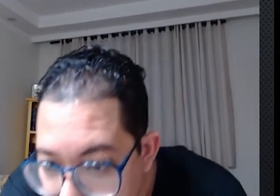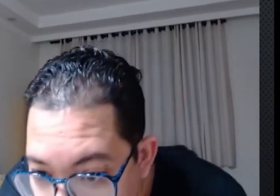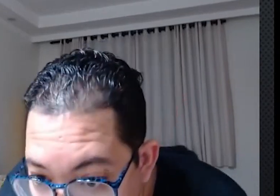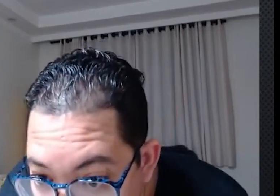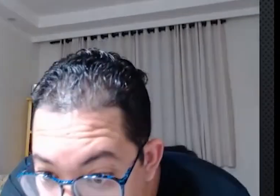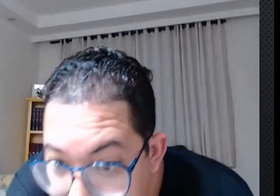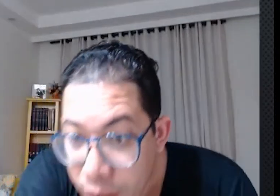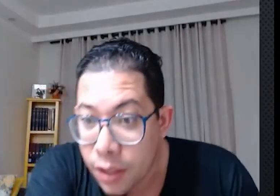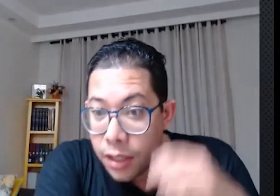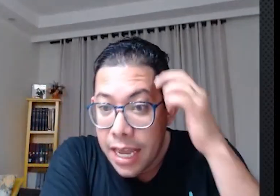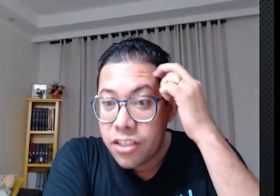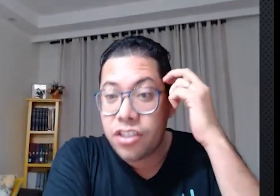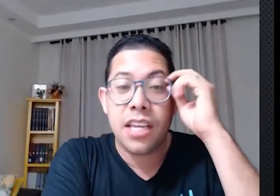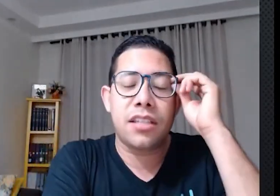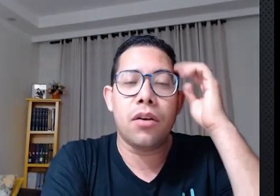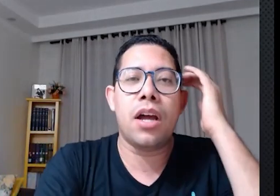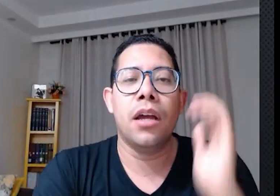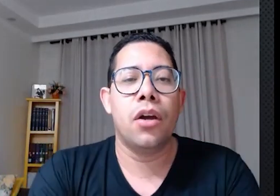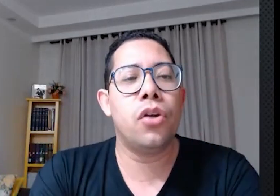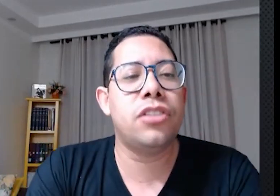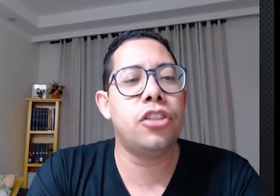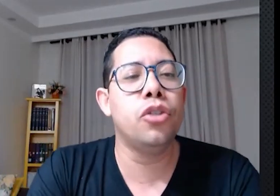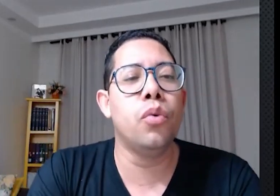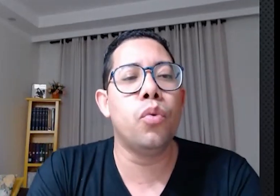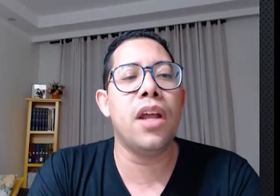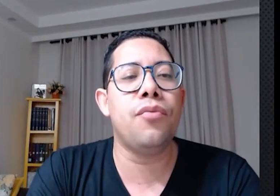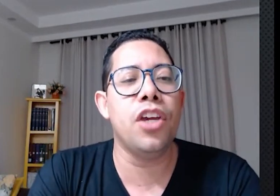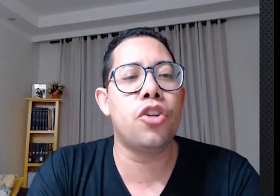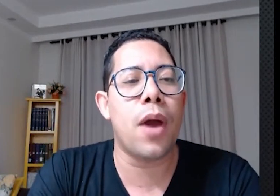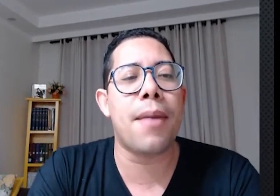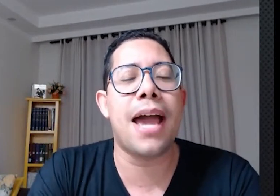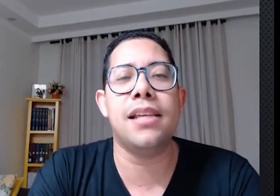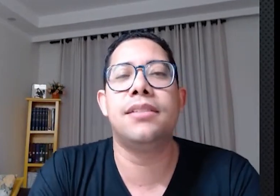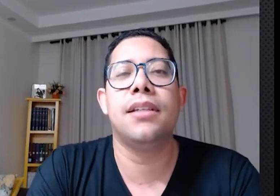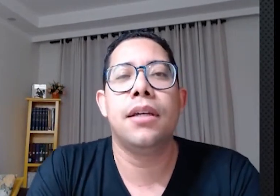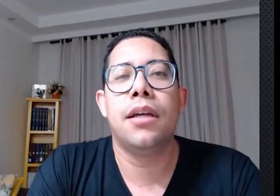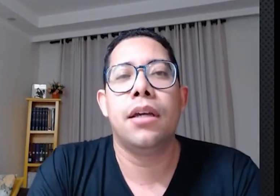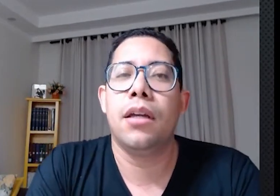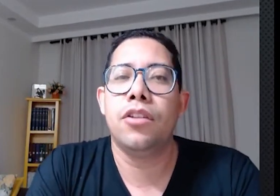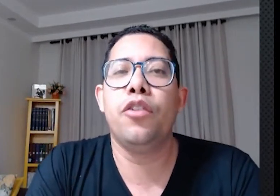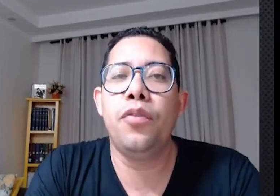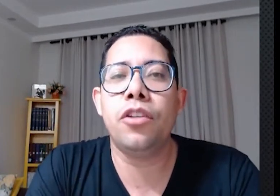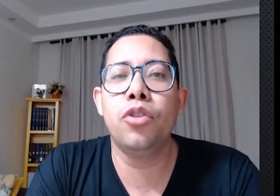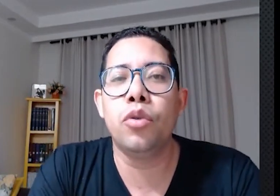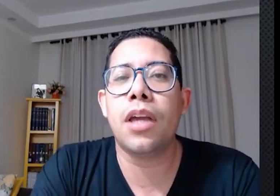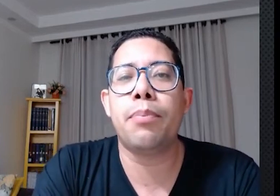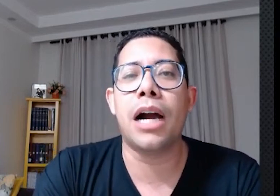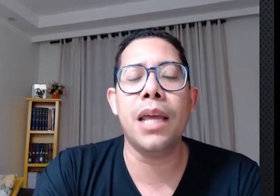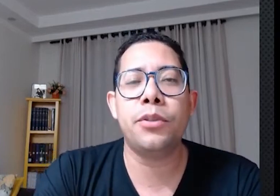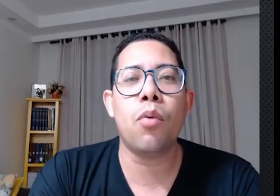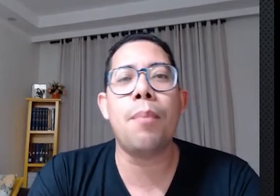Muito bem. Liege disse assim, olha, eu não sei se o Levítico é mais difícil